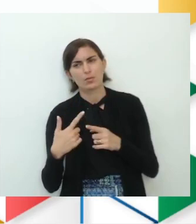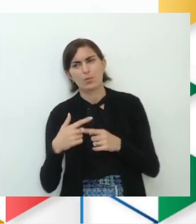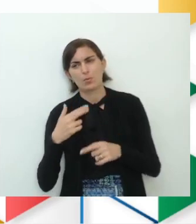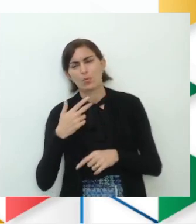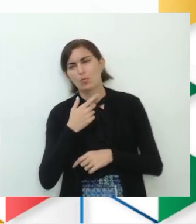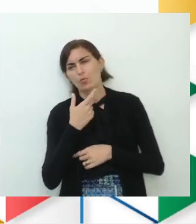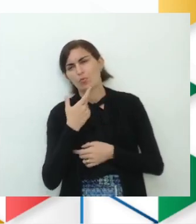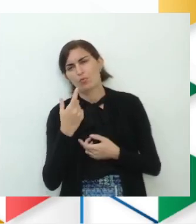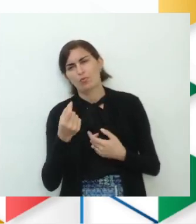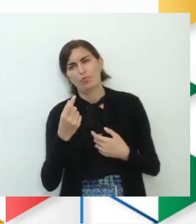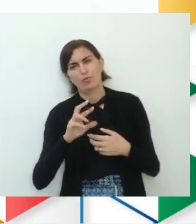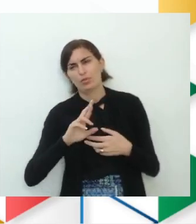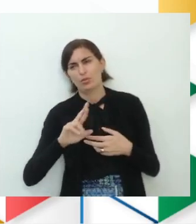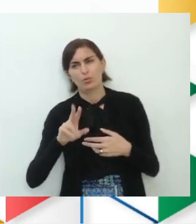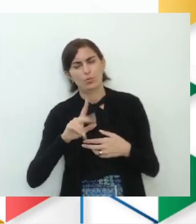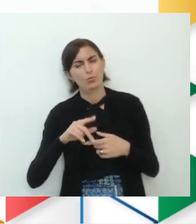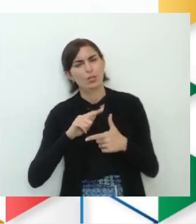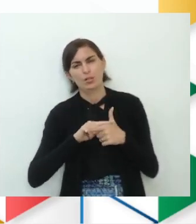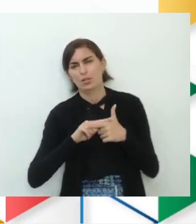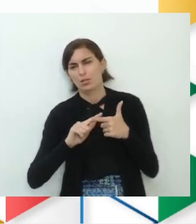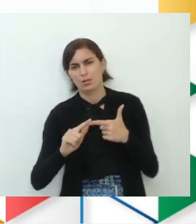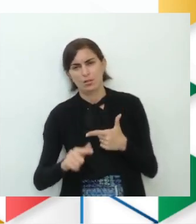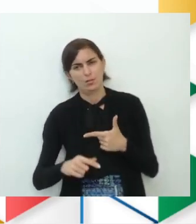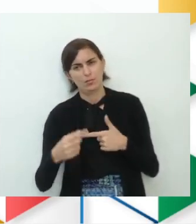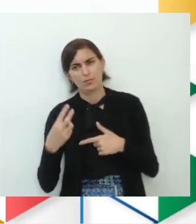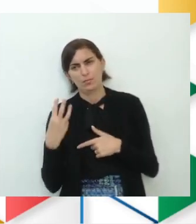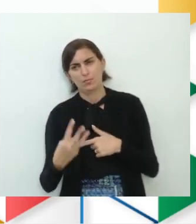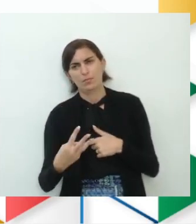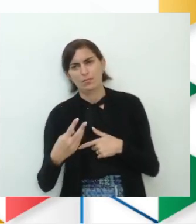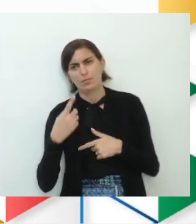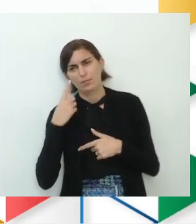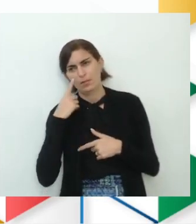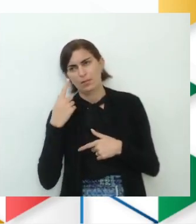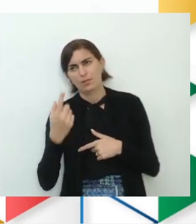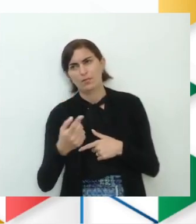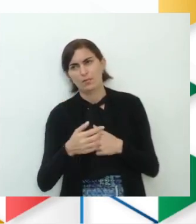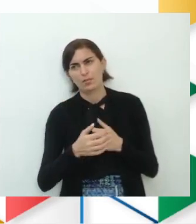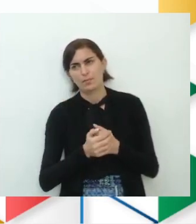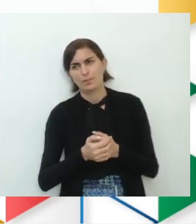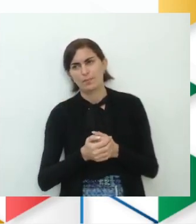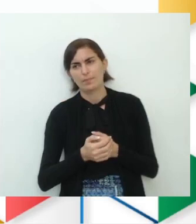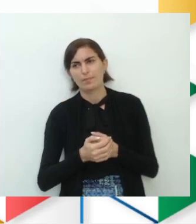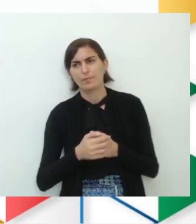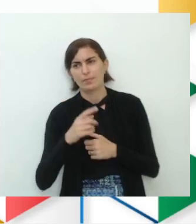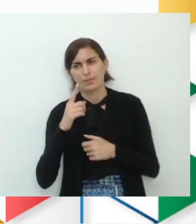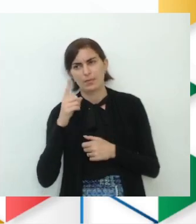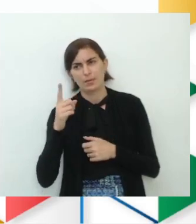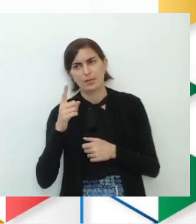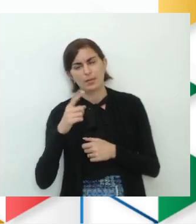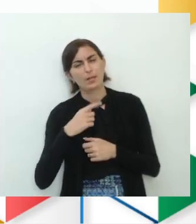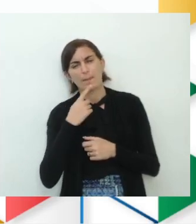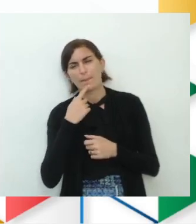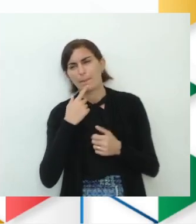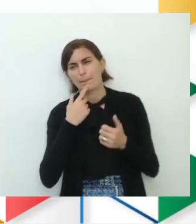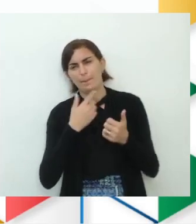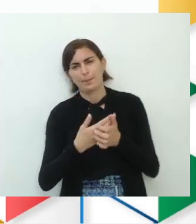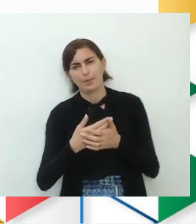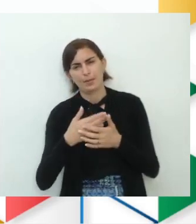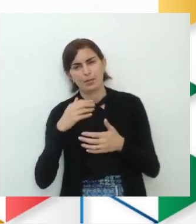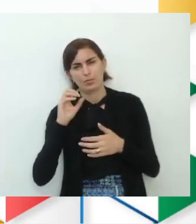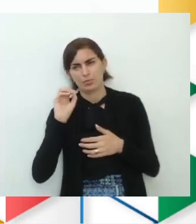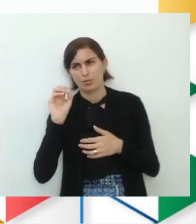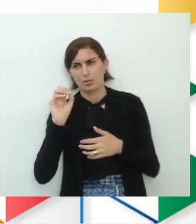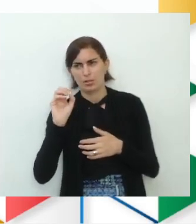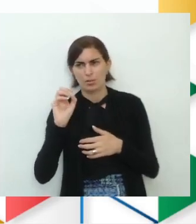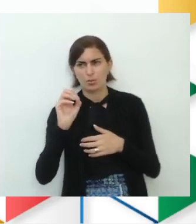é divisível direto, né, por 3. Então, vamos localizá-lo? Vamos lá. Daí, ó, bem pertinho do zero,